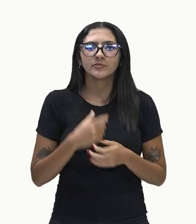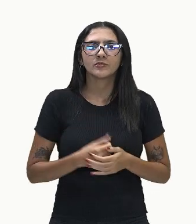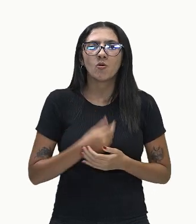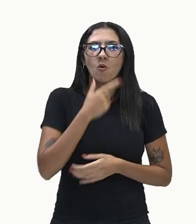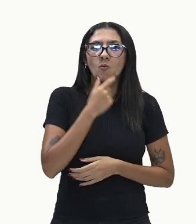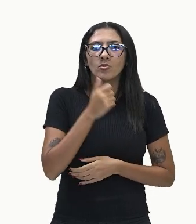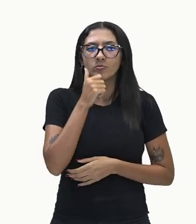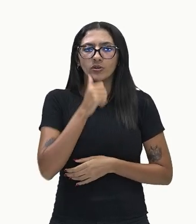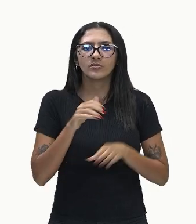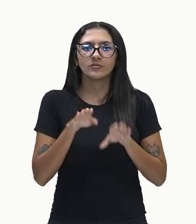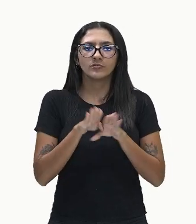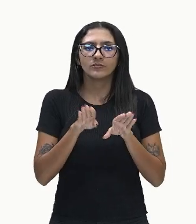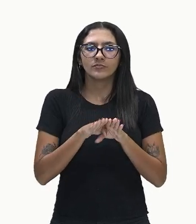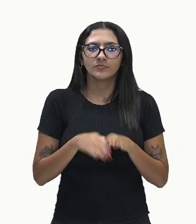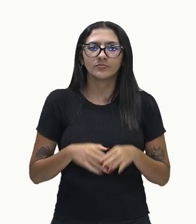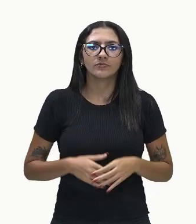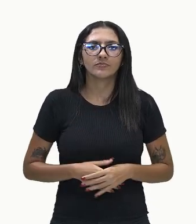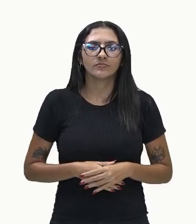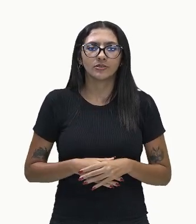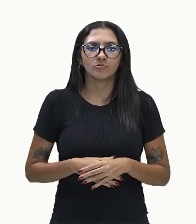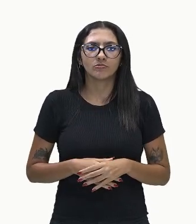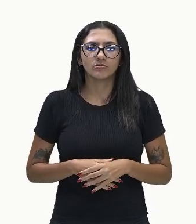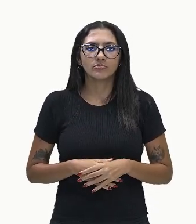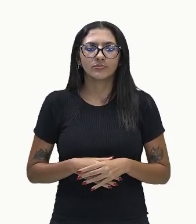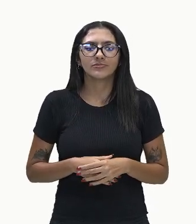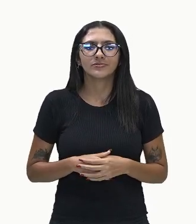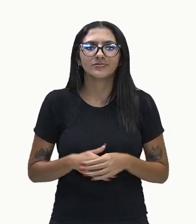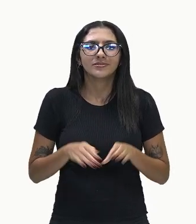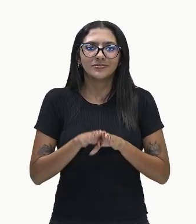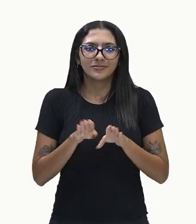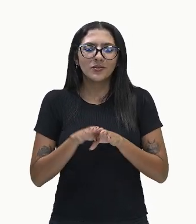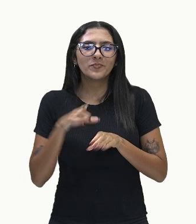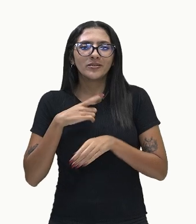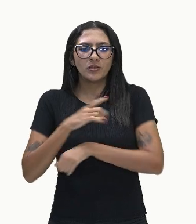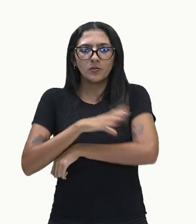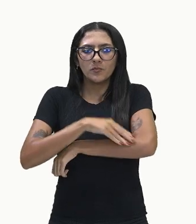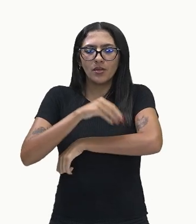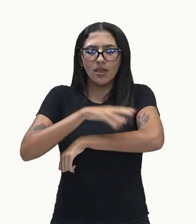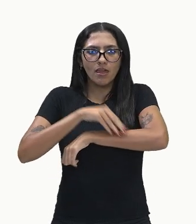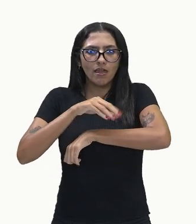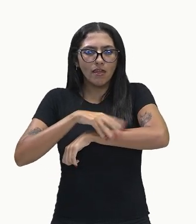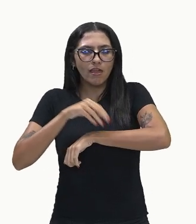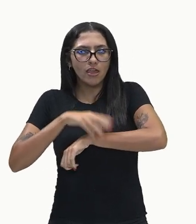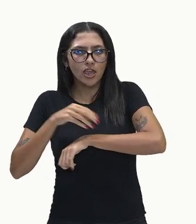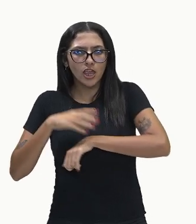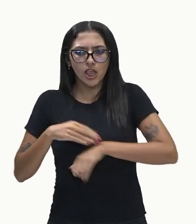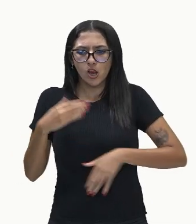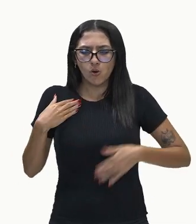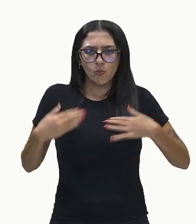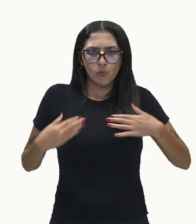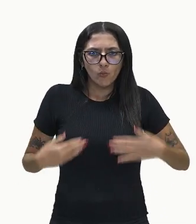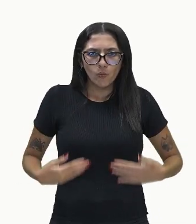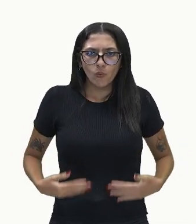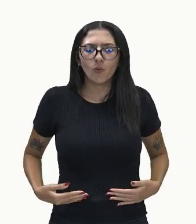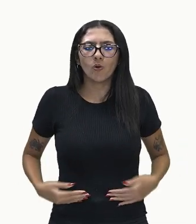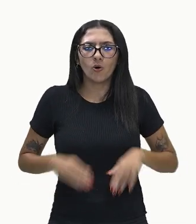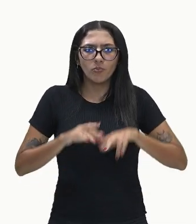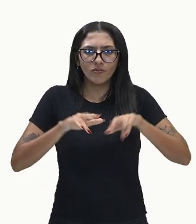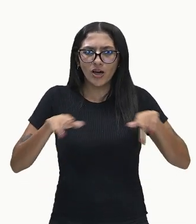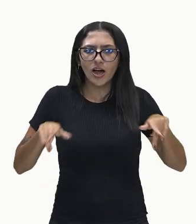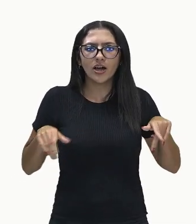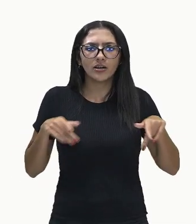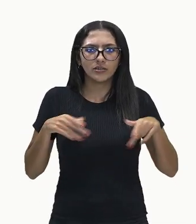O desenvolvimento, no aparecimento dos pelos pubianos e